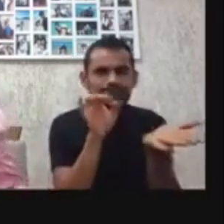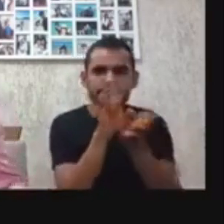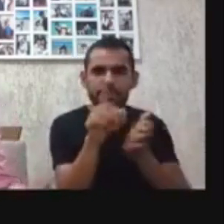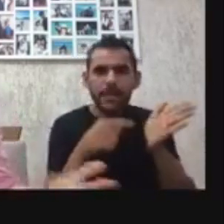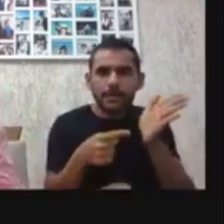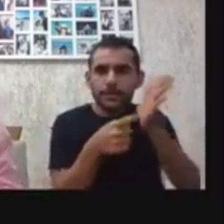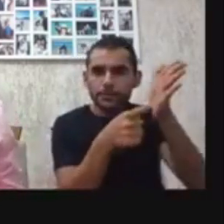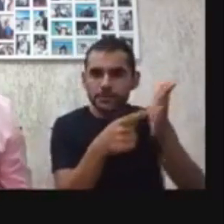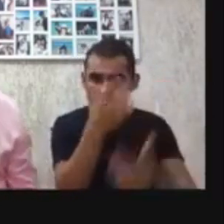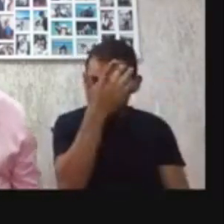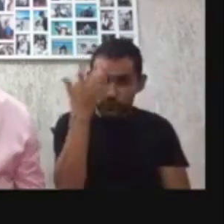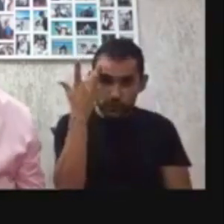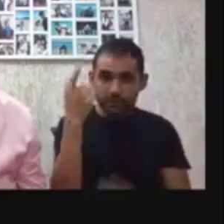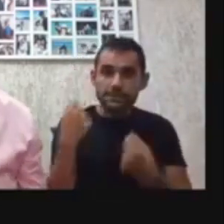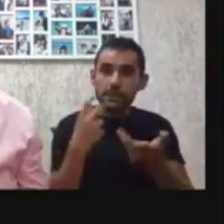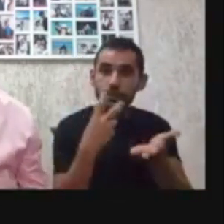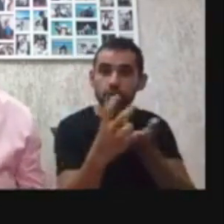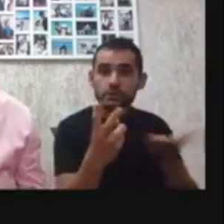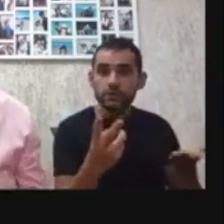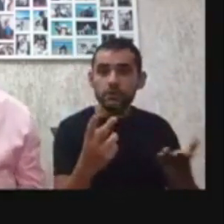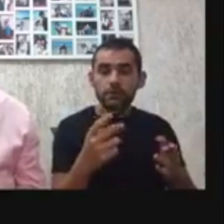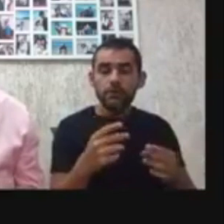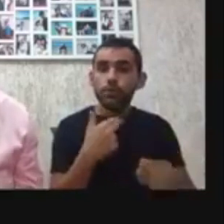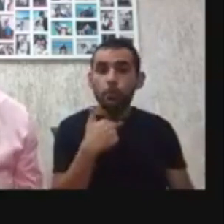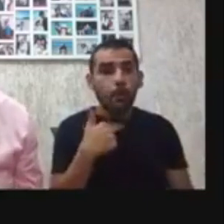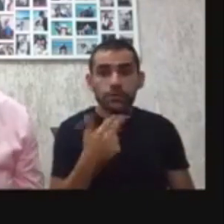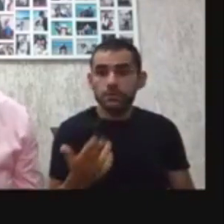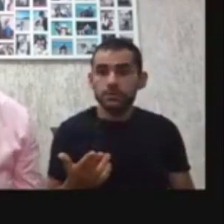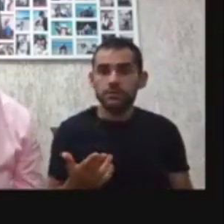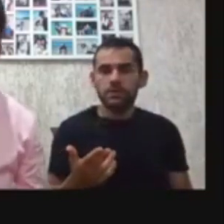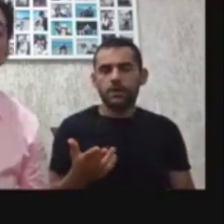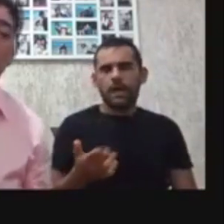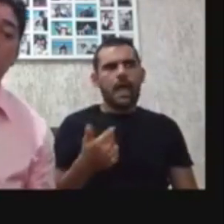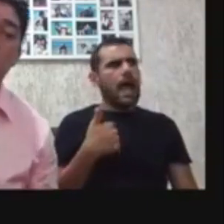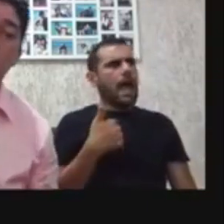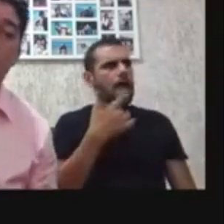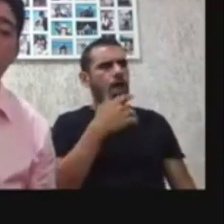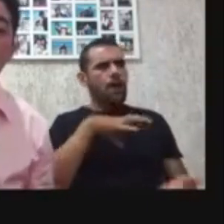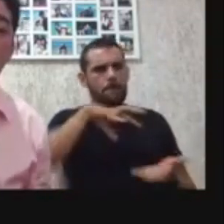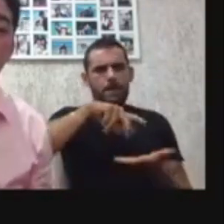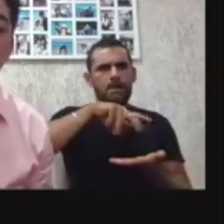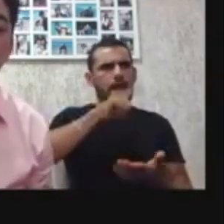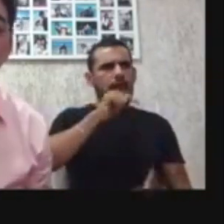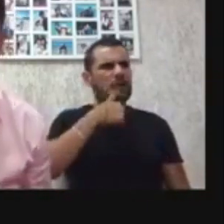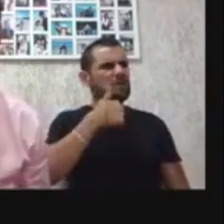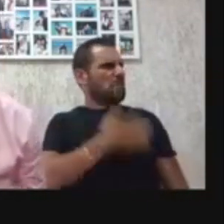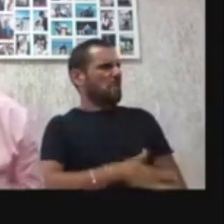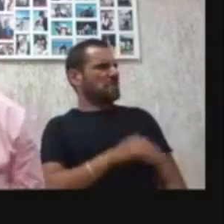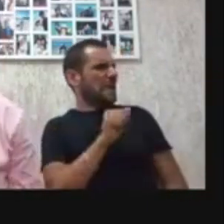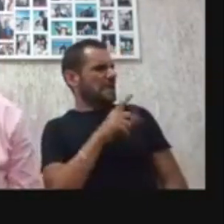exonerada. Não existe isso, não. Pô, então quer dizer o seguinte: eu sou o abridor de água, não gosto do